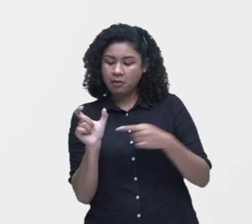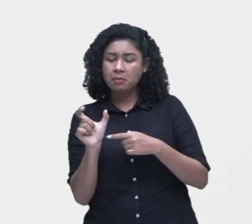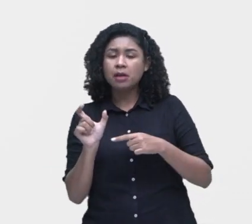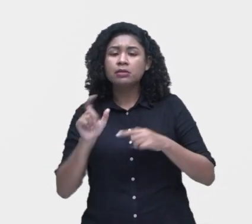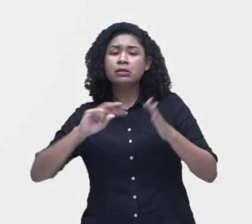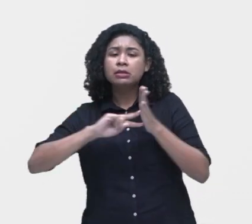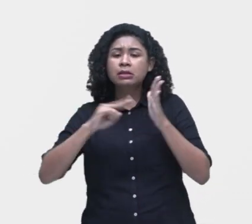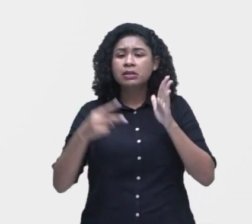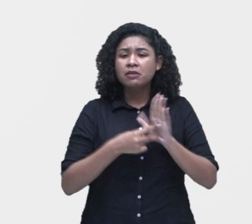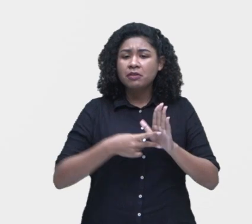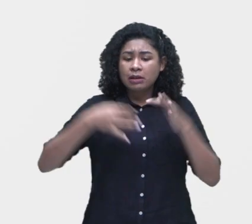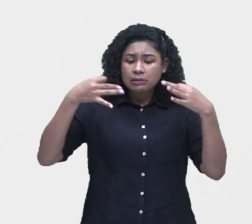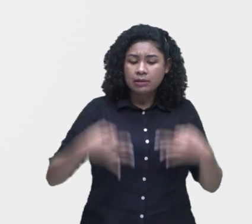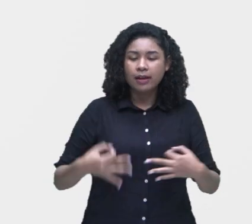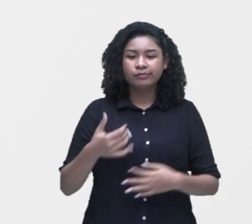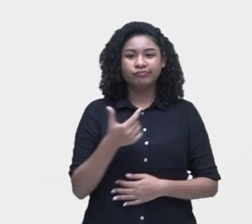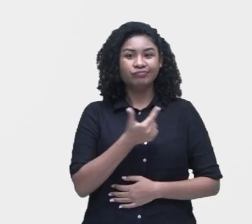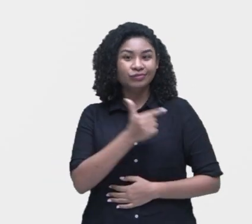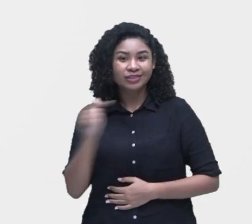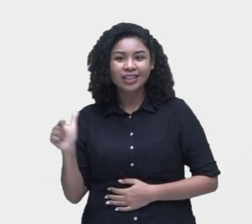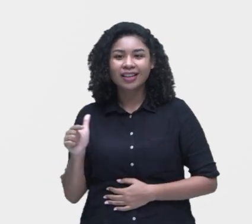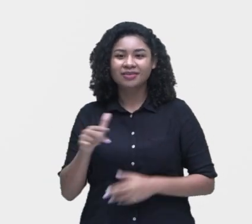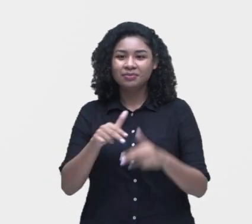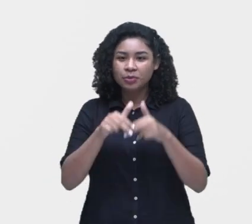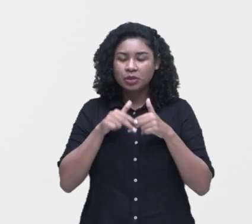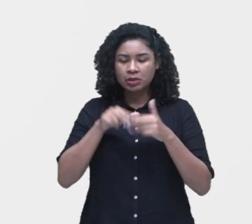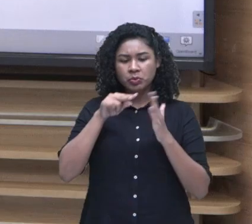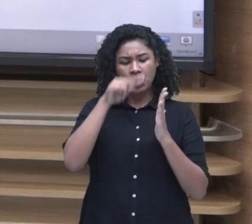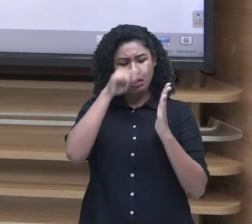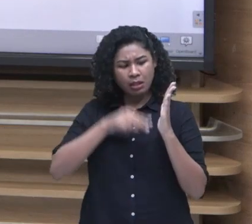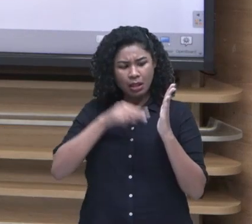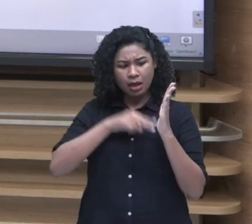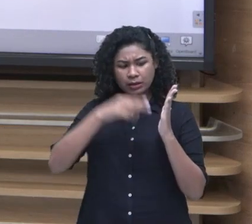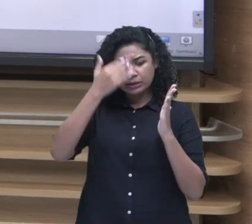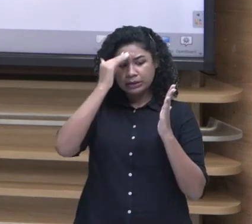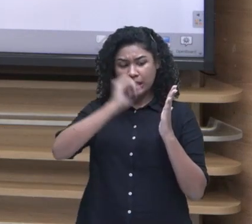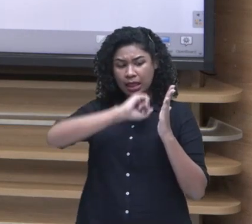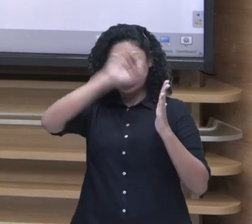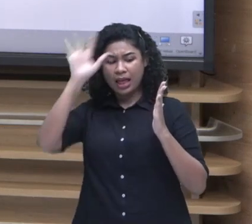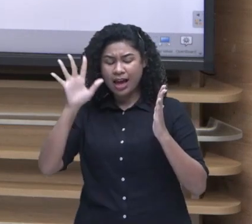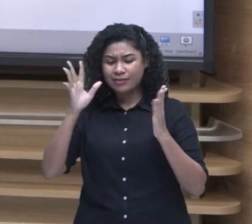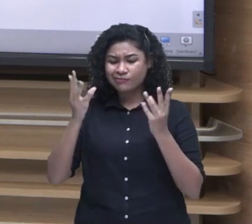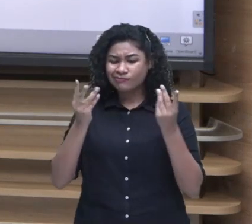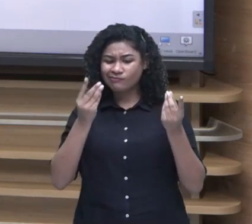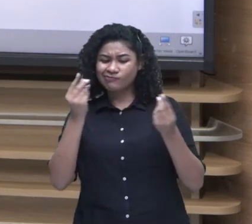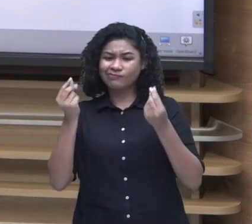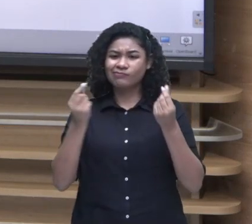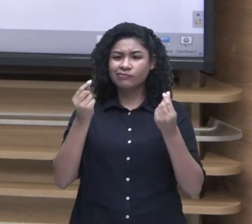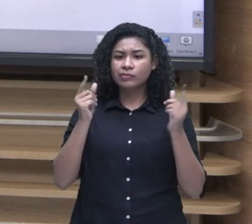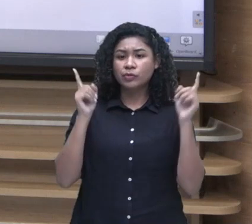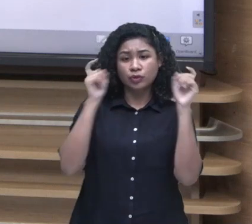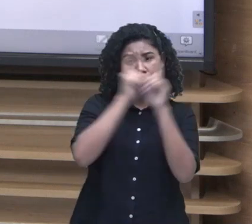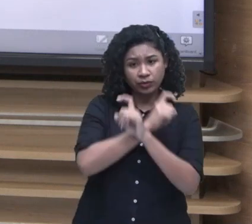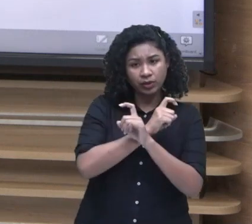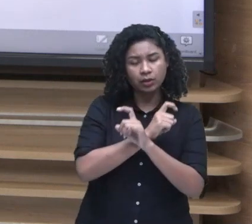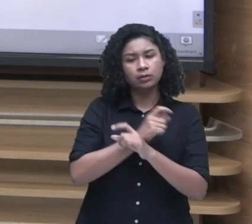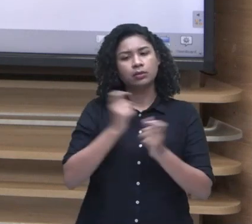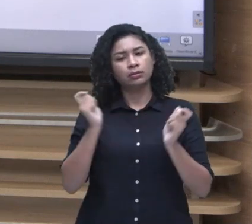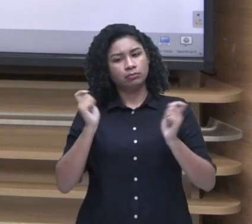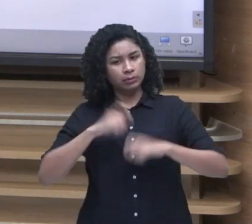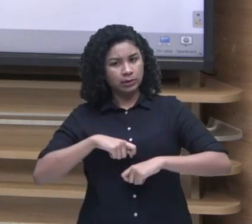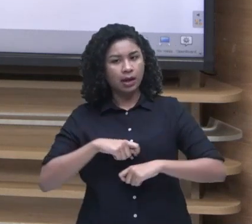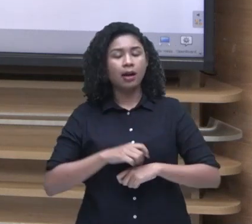que dificulta a compreensão do enunciado. Veja só, então a ambiguidade ela se apresenta, você vai